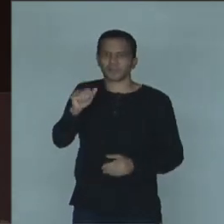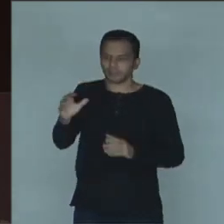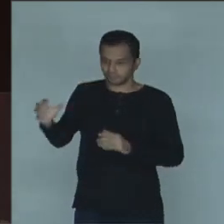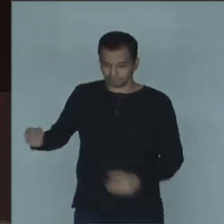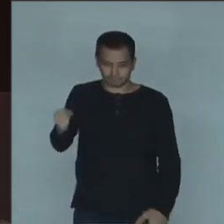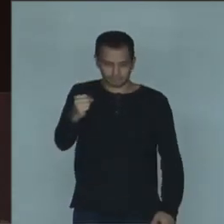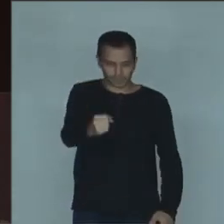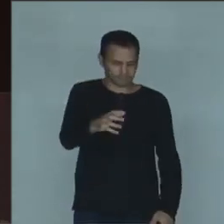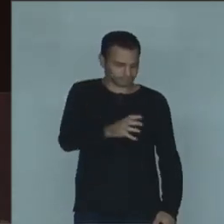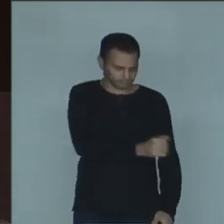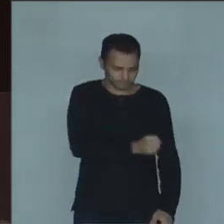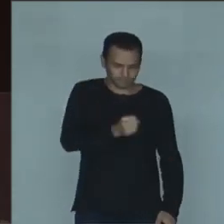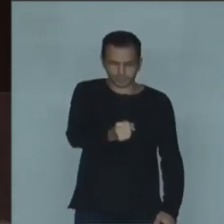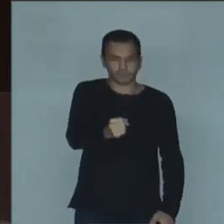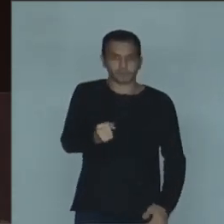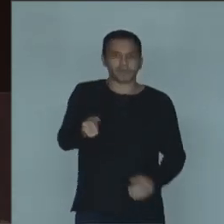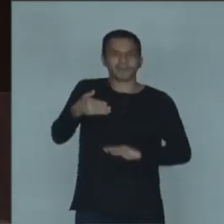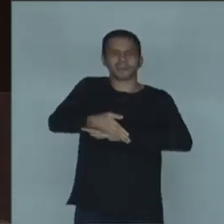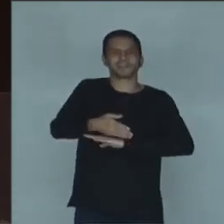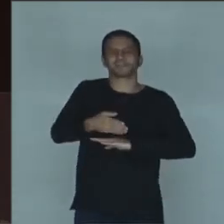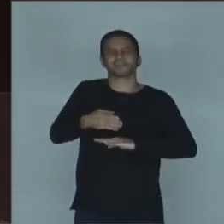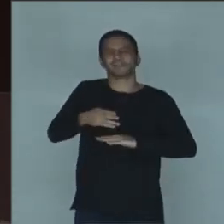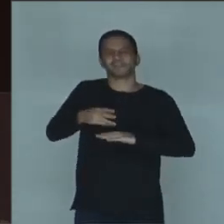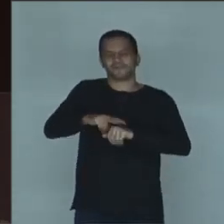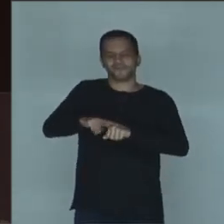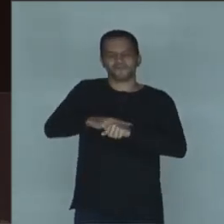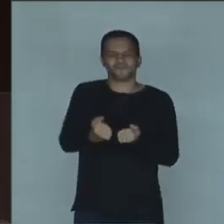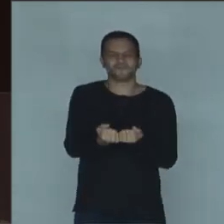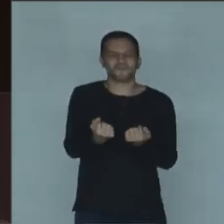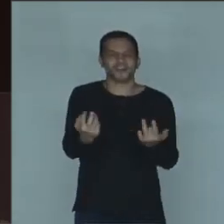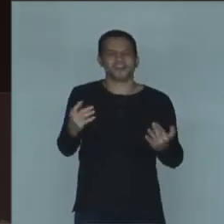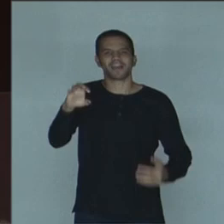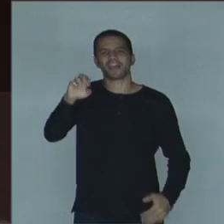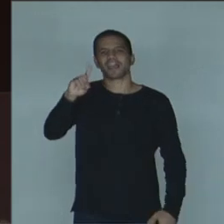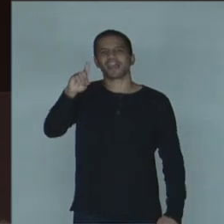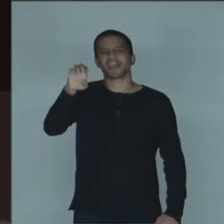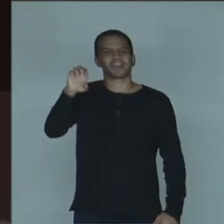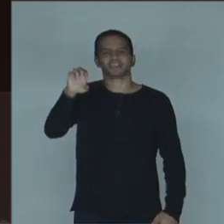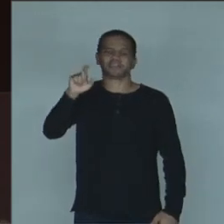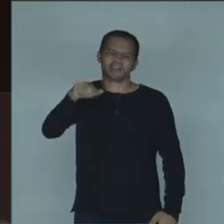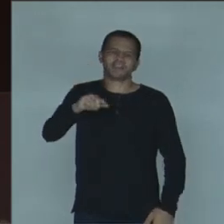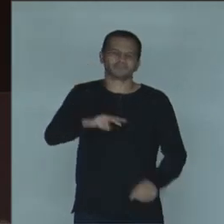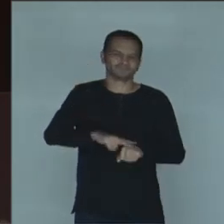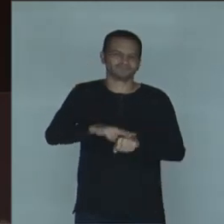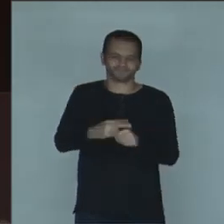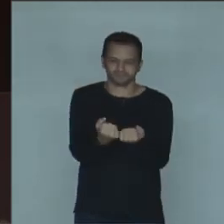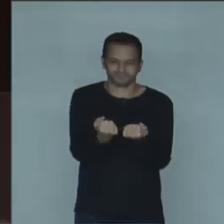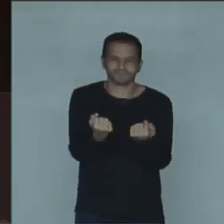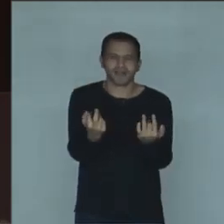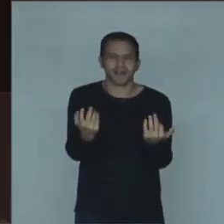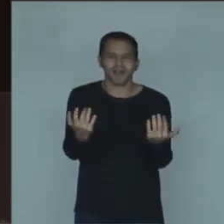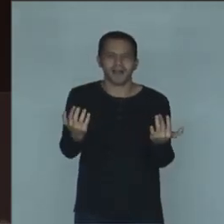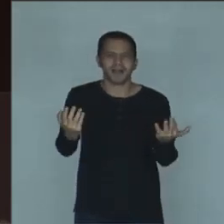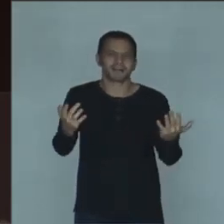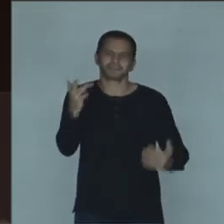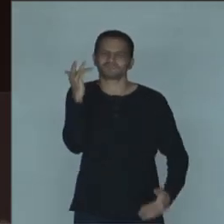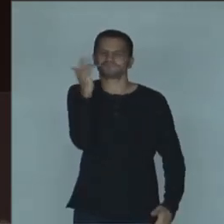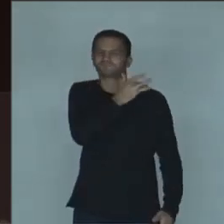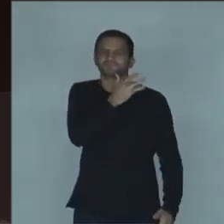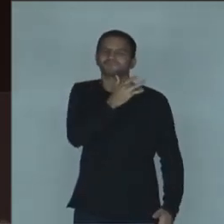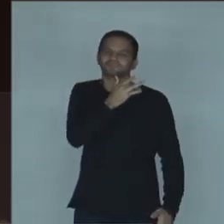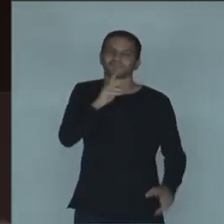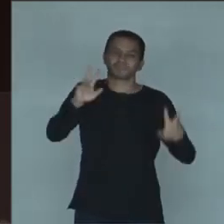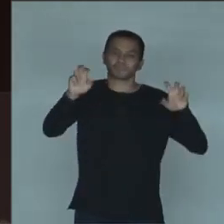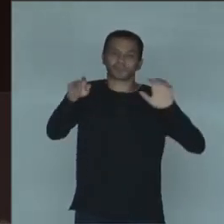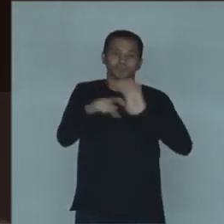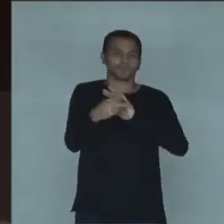significa lugar de delícias é um jardim de delícias o propósito de Deus para o homem é que ele